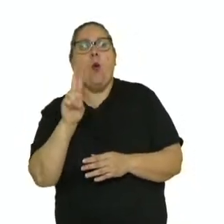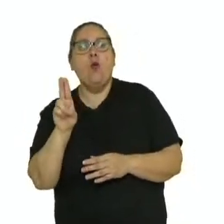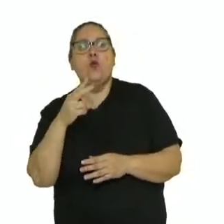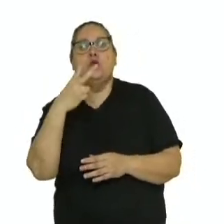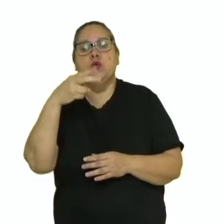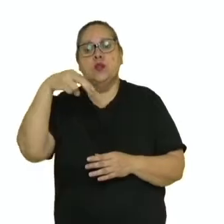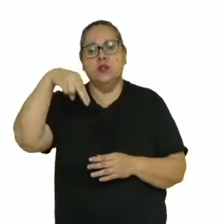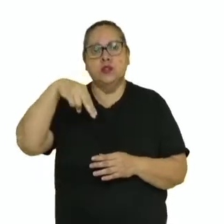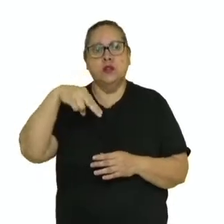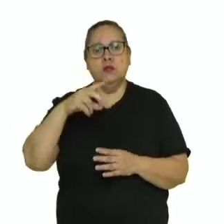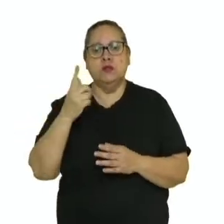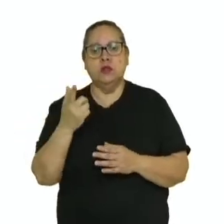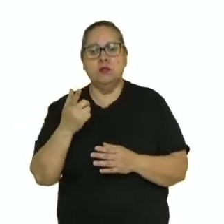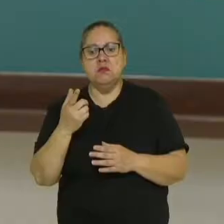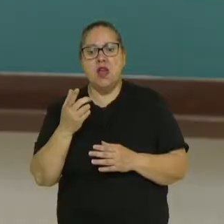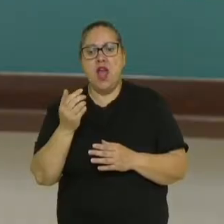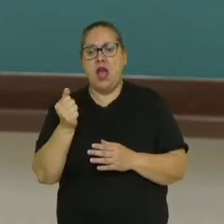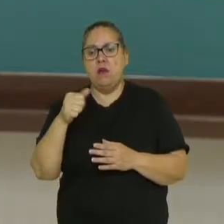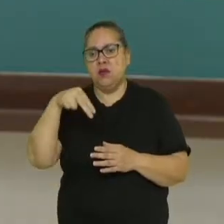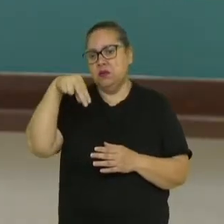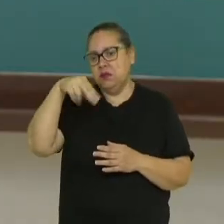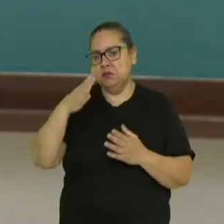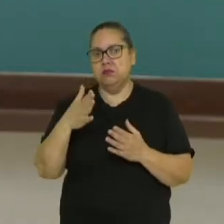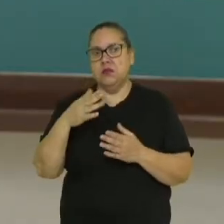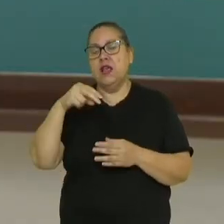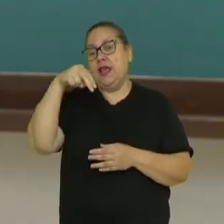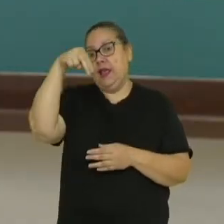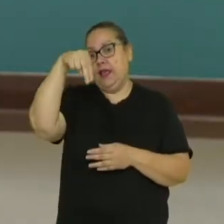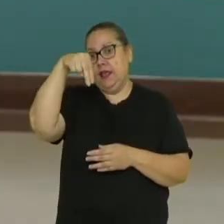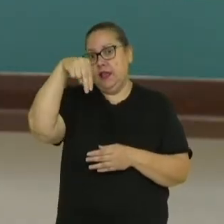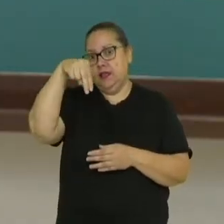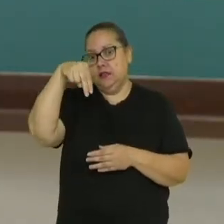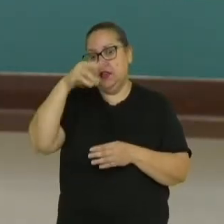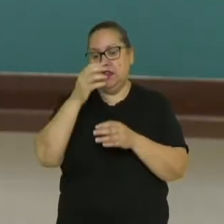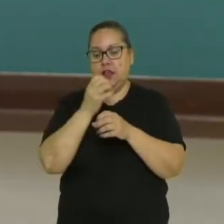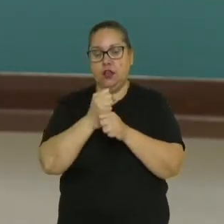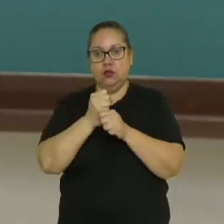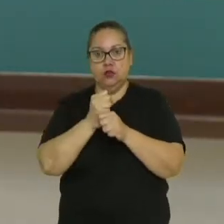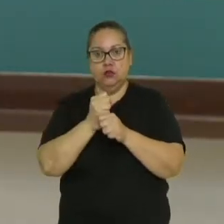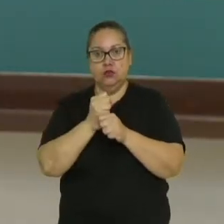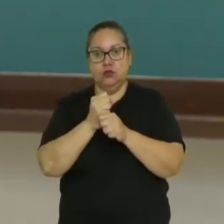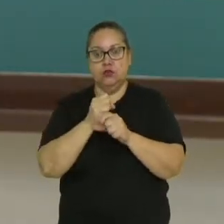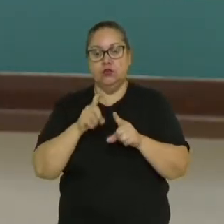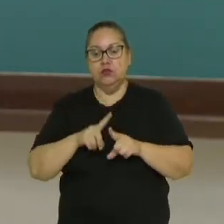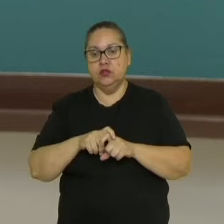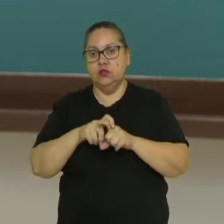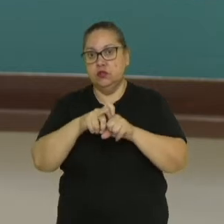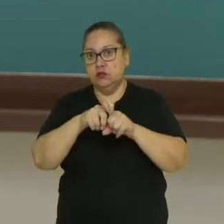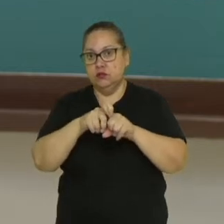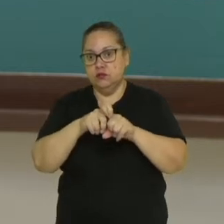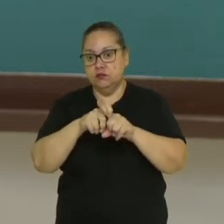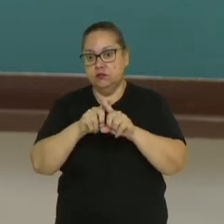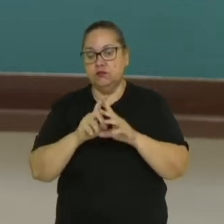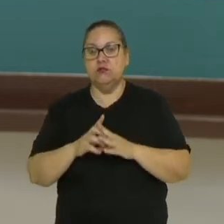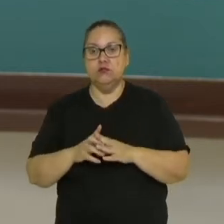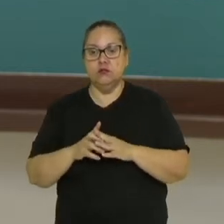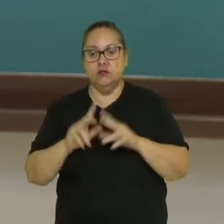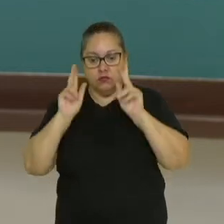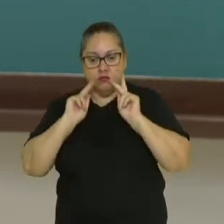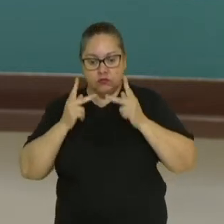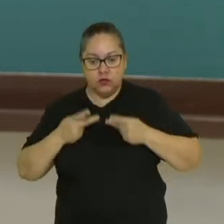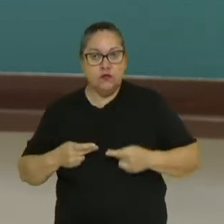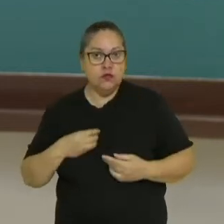célula haploide ou N. Então, N é o número de cromossomos lá na espécie, no ser